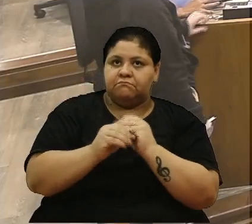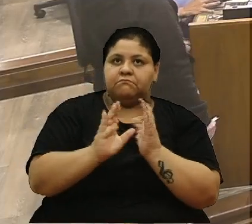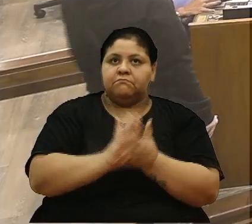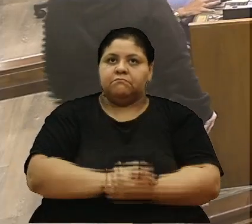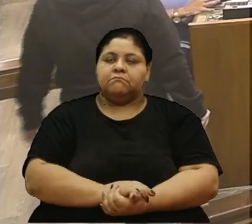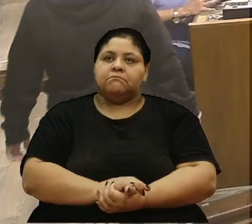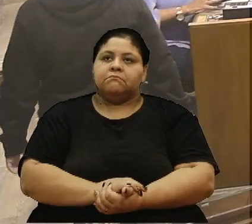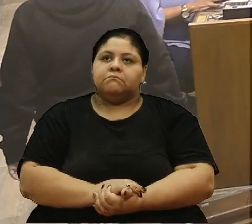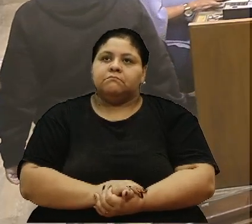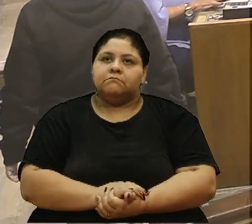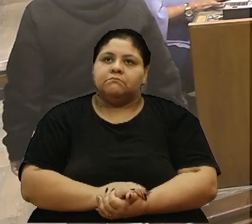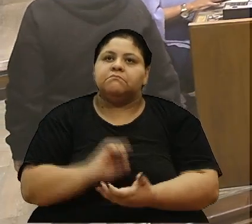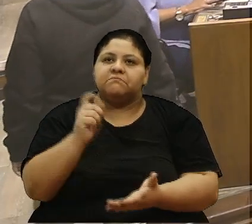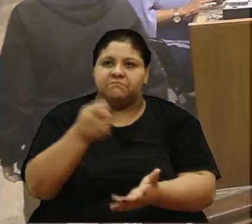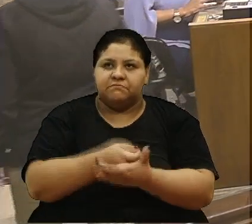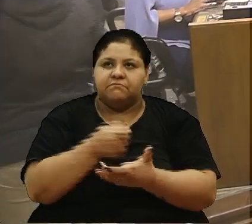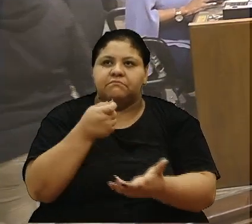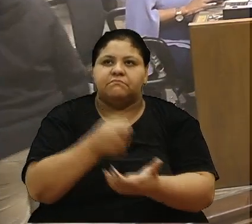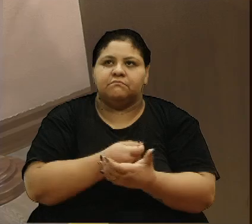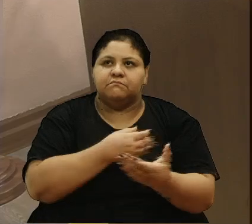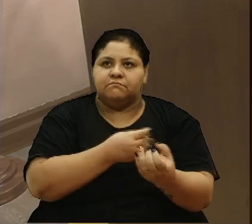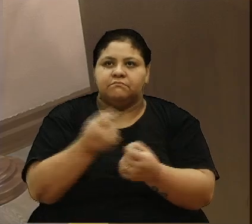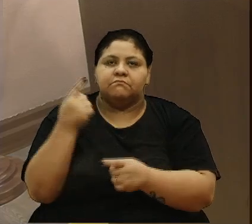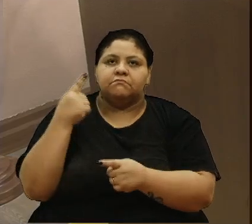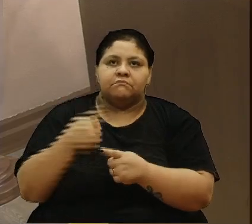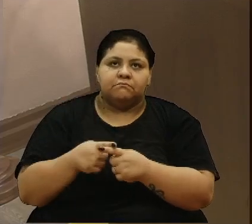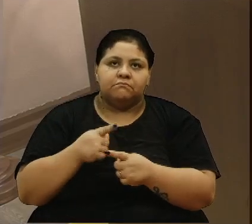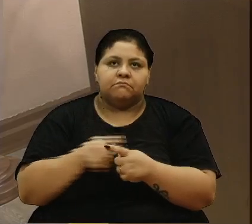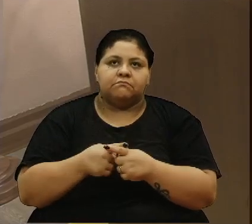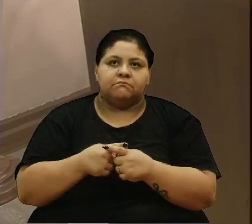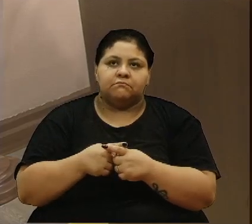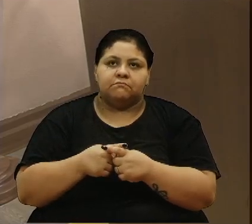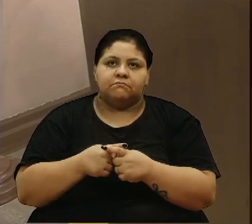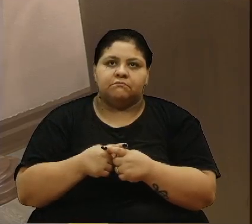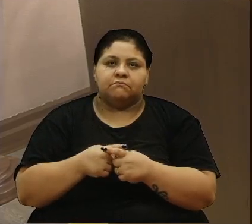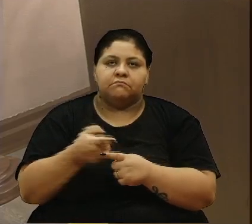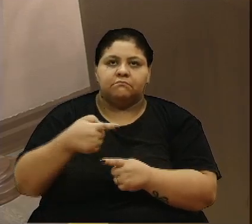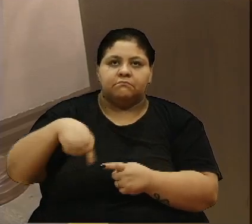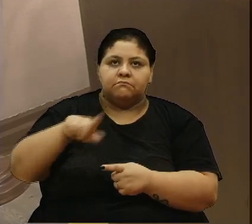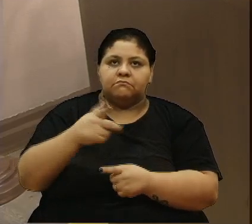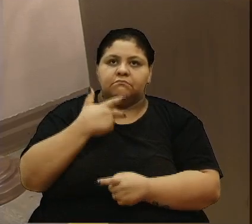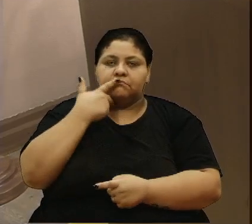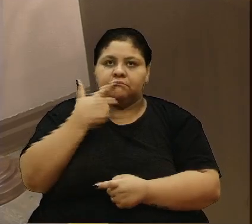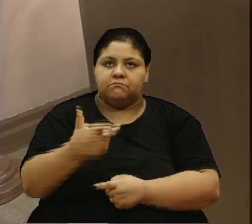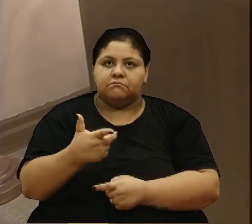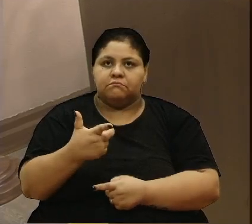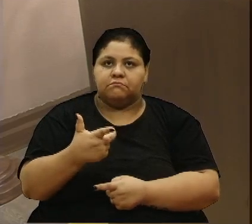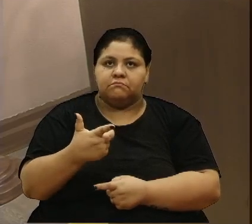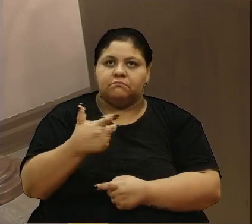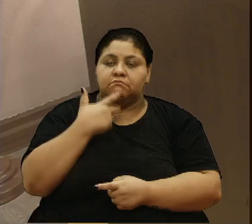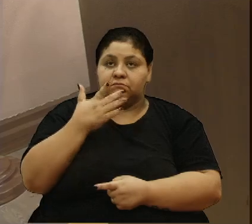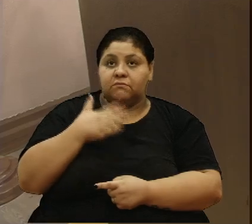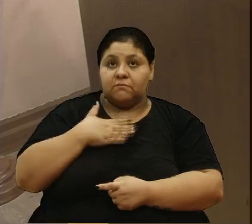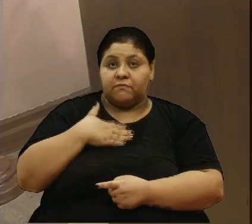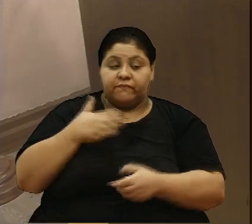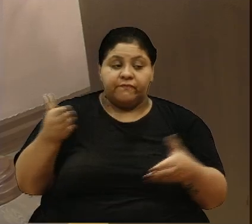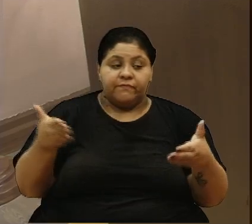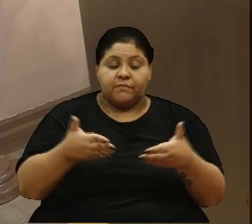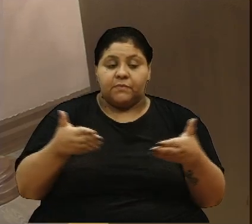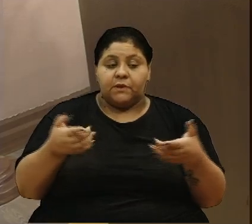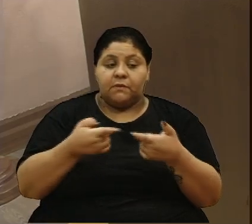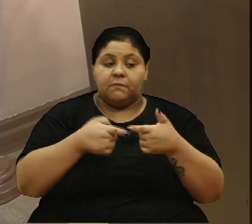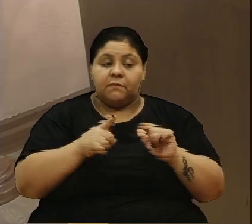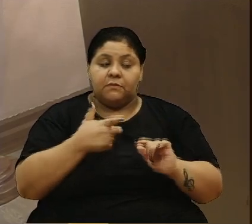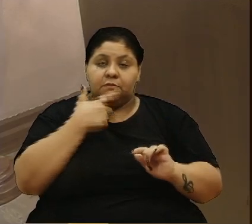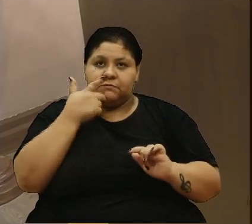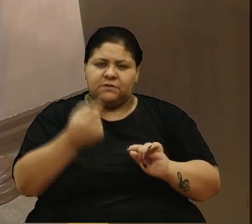vereadora Andressa. Lutamos muito mesmo, né, porque é isso. Se a gente falasse, assim como eu estou falando para vocês agora, né, mas quando eu